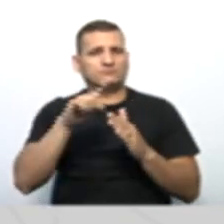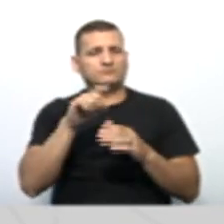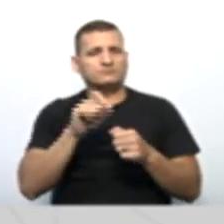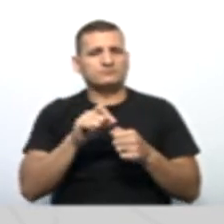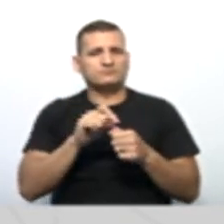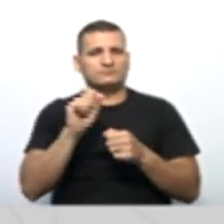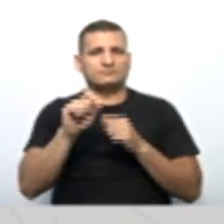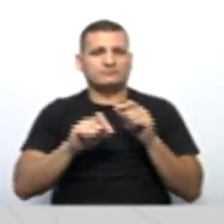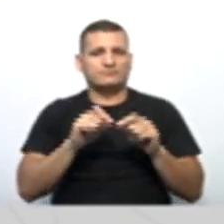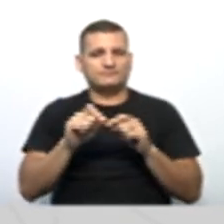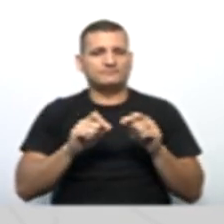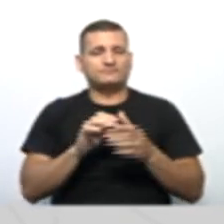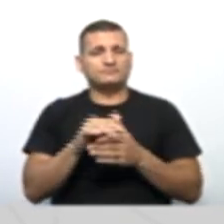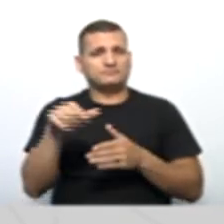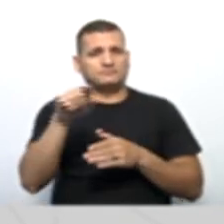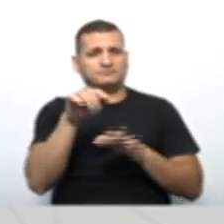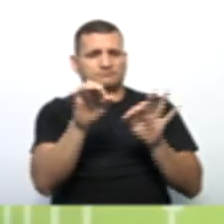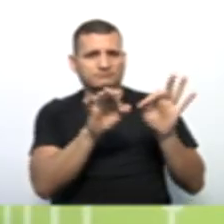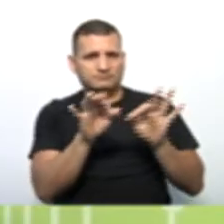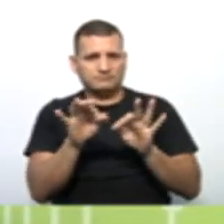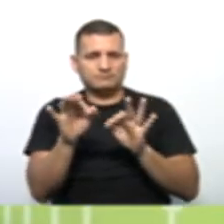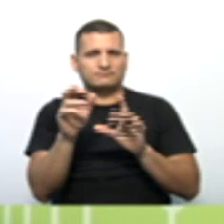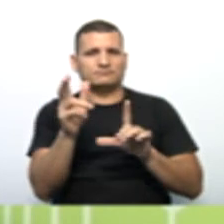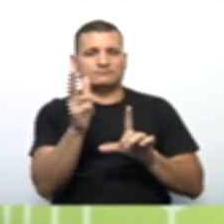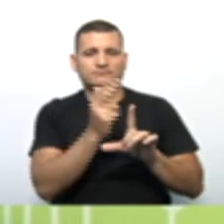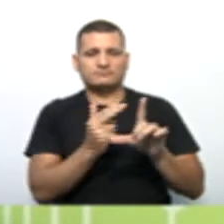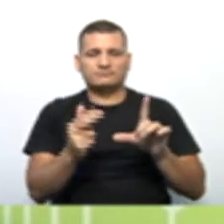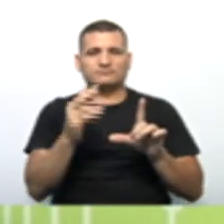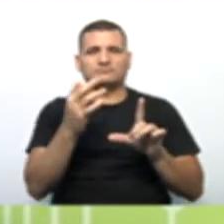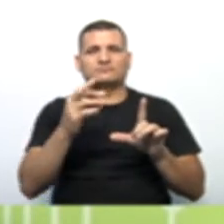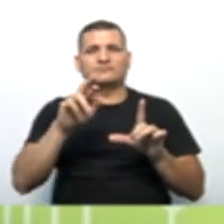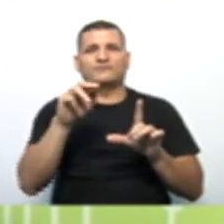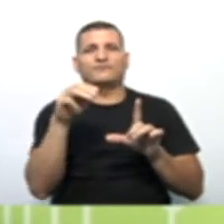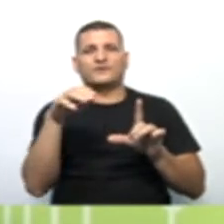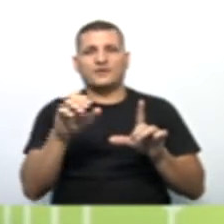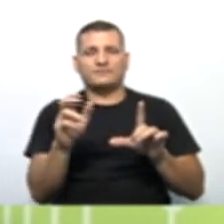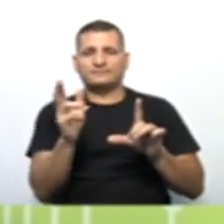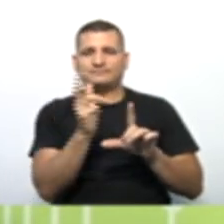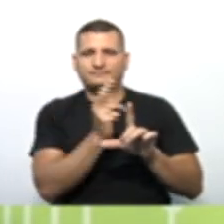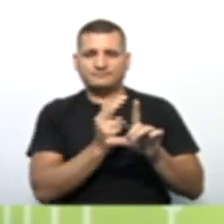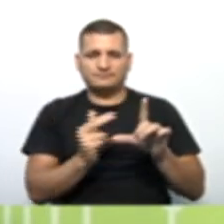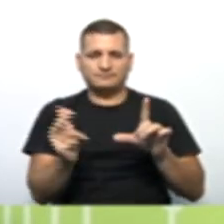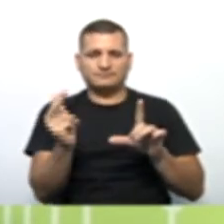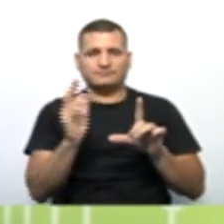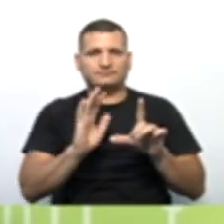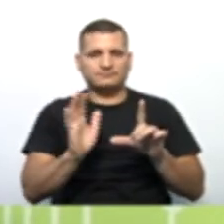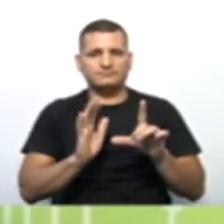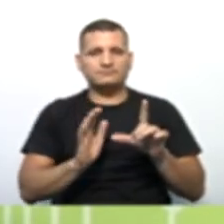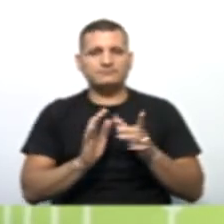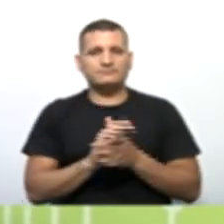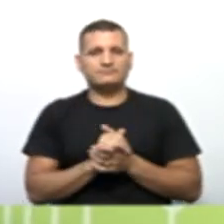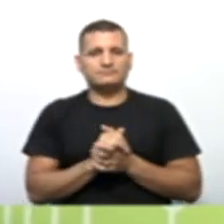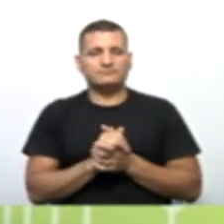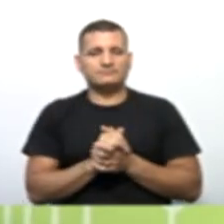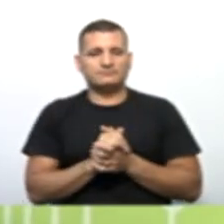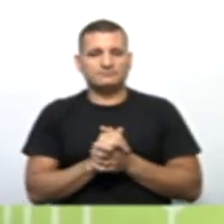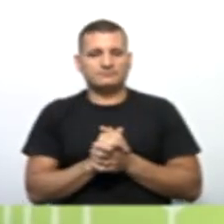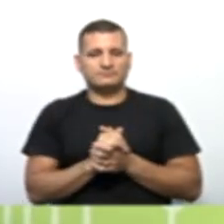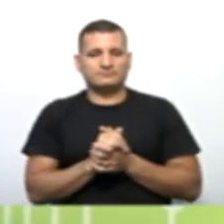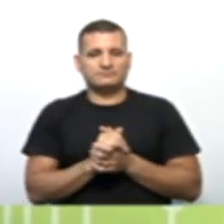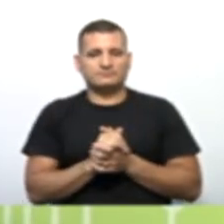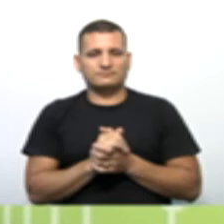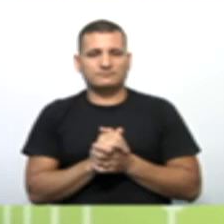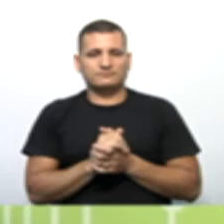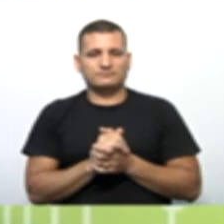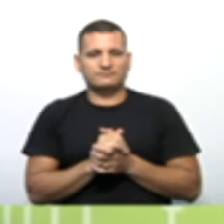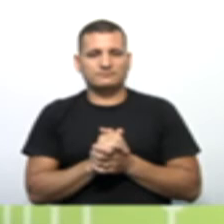tá vocês vão moda lá um iframe onde se vai ter escrito esboços e um professor de uma dúvida na hora de escrever se coloco